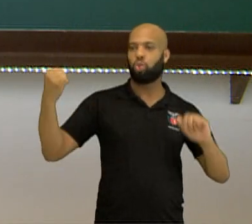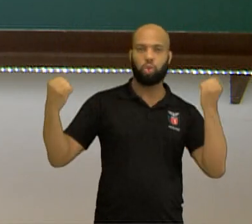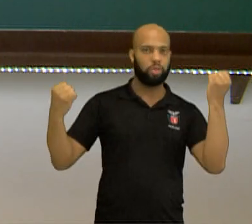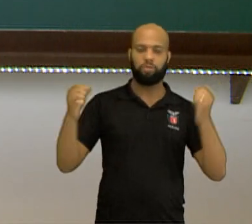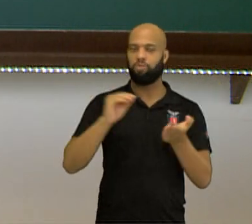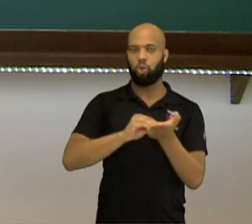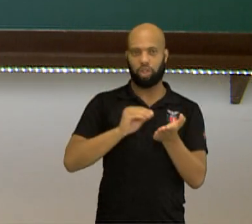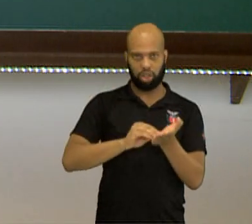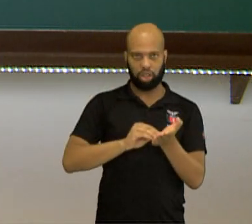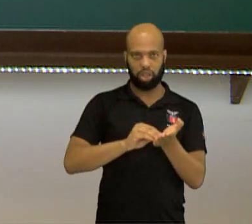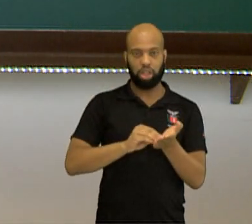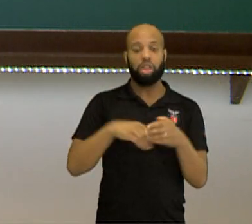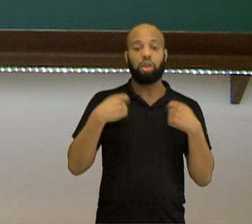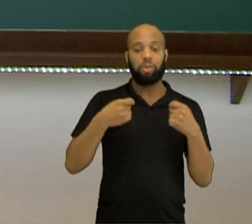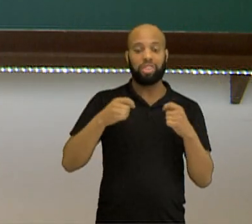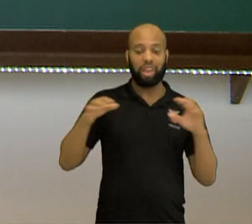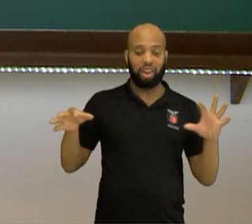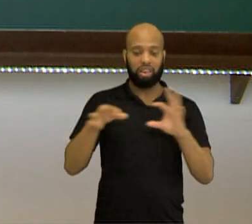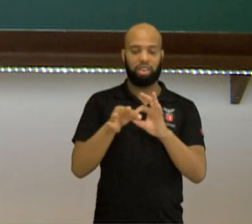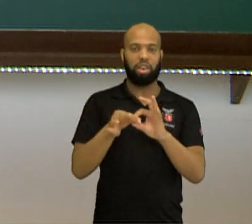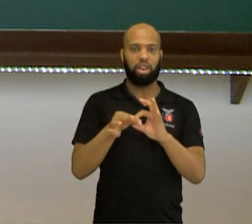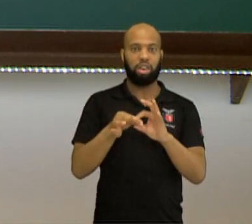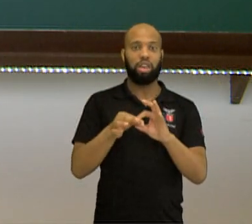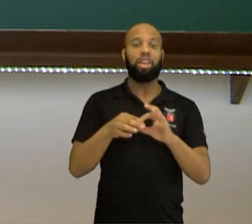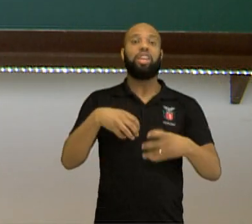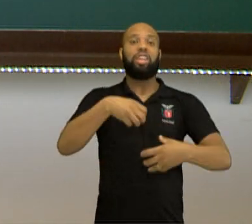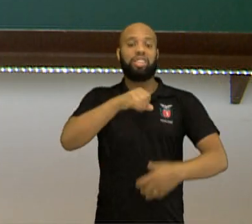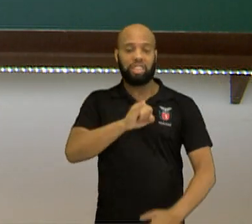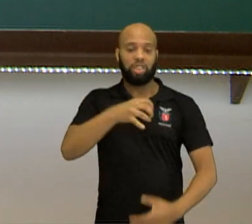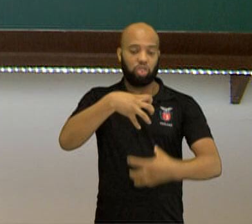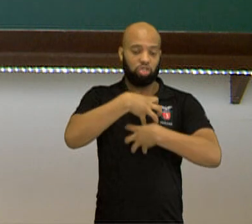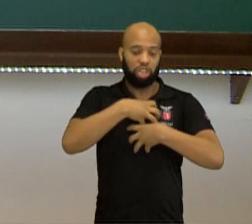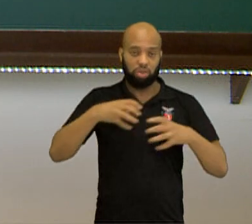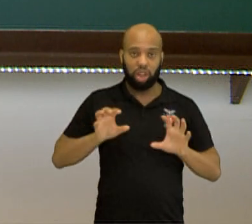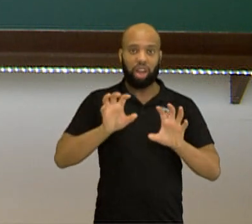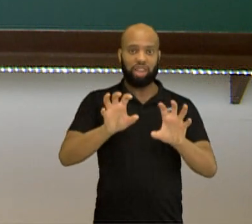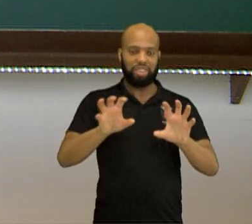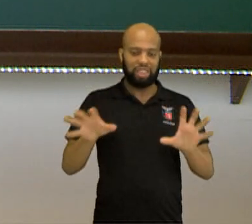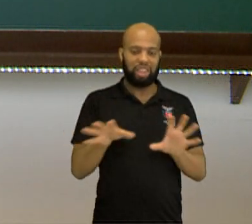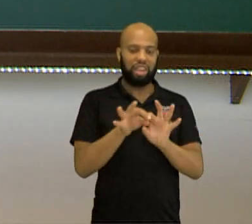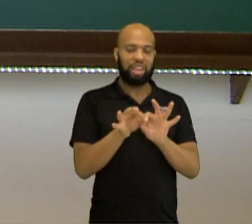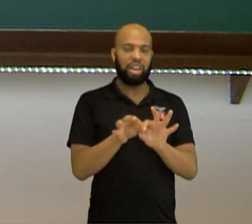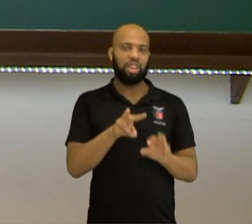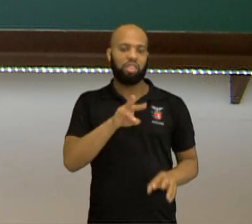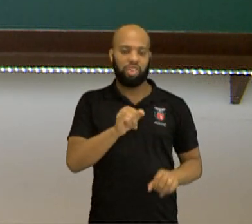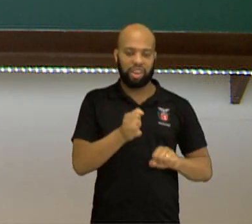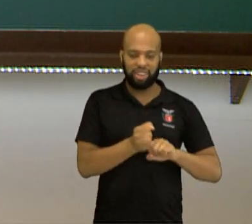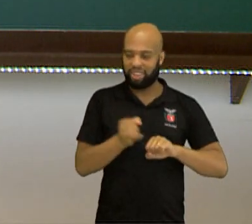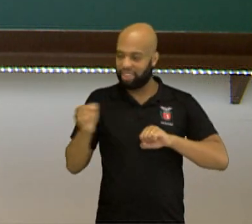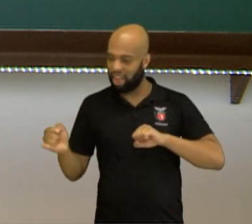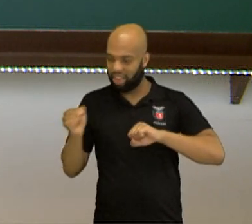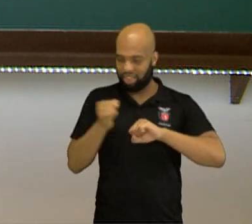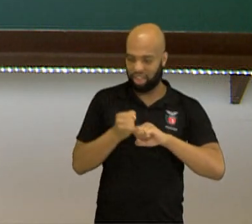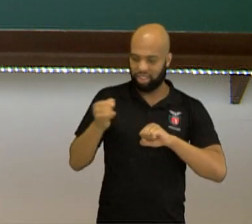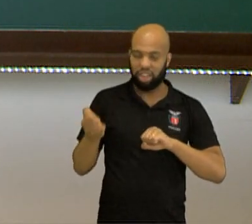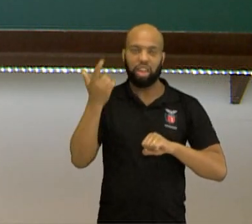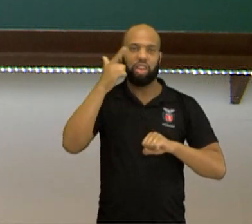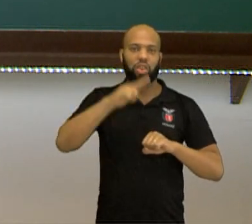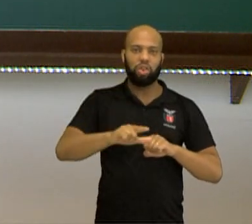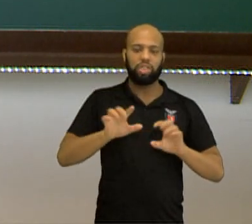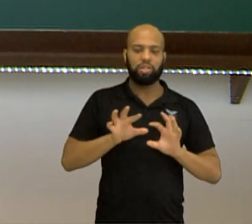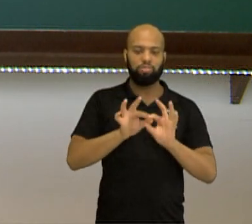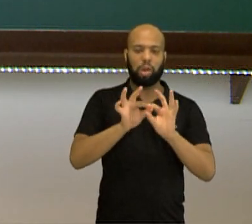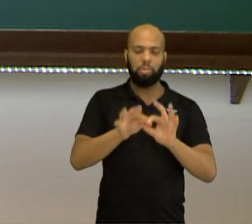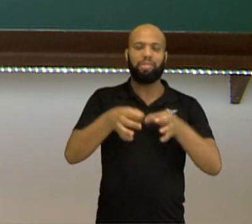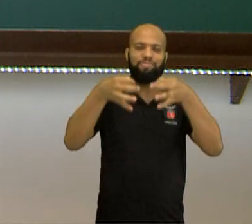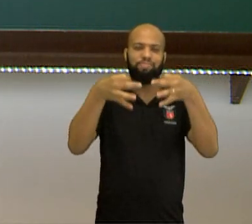estabilidade. Eles precisam se unir, doar e receber elétrons para que eles possam alcançar